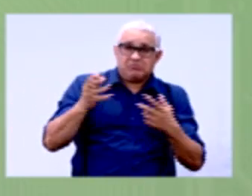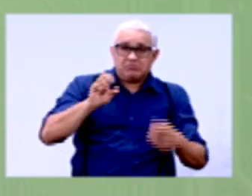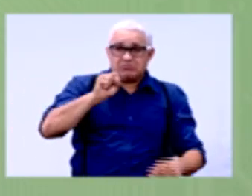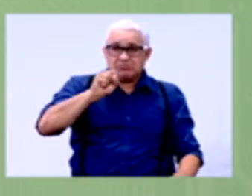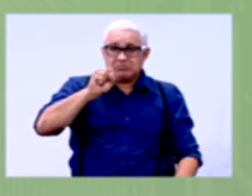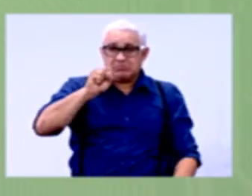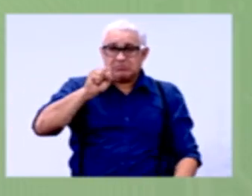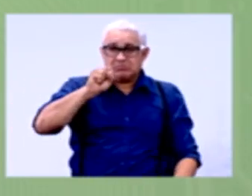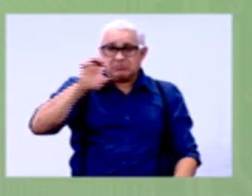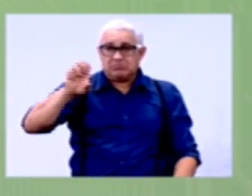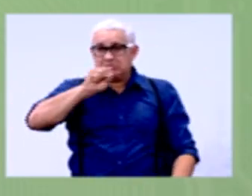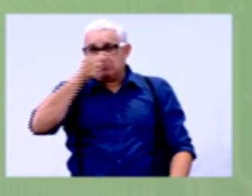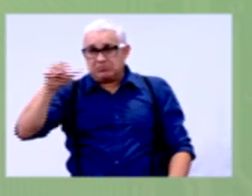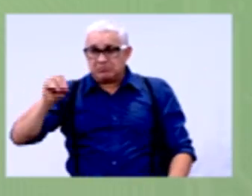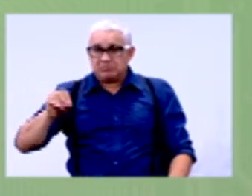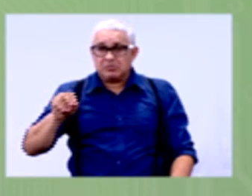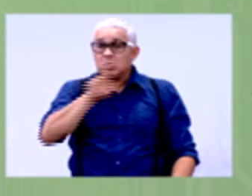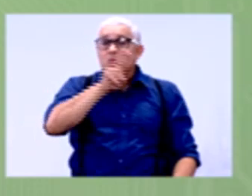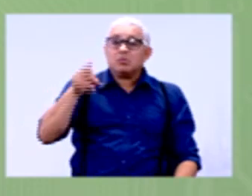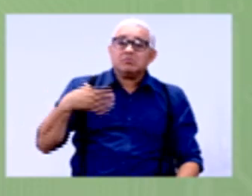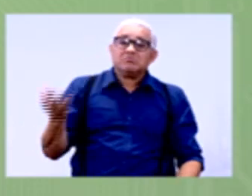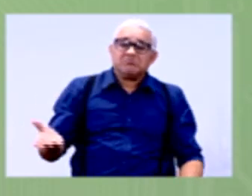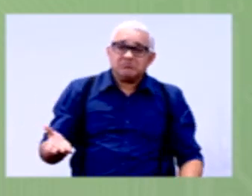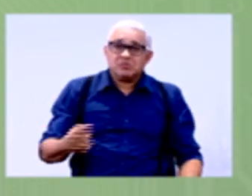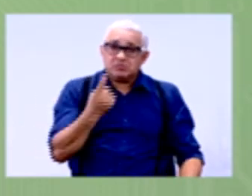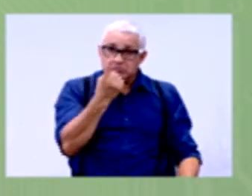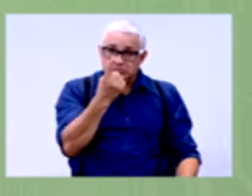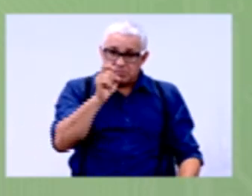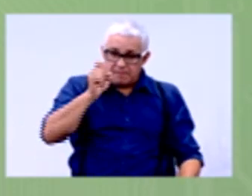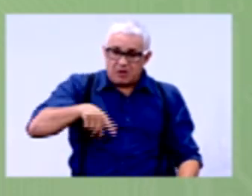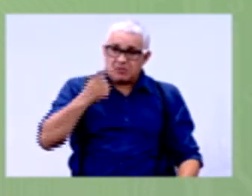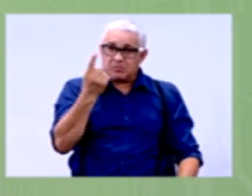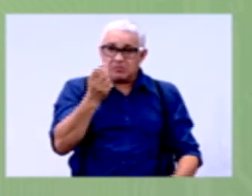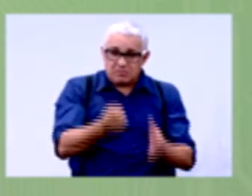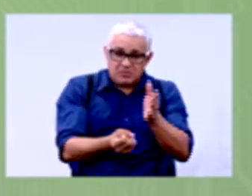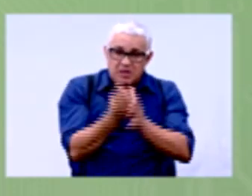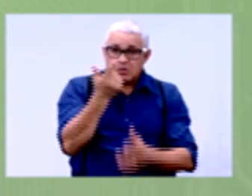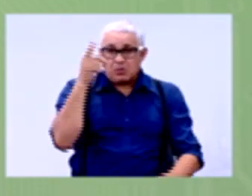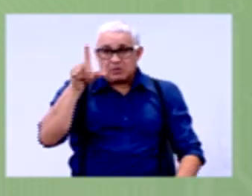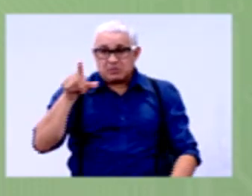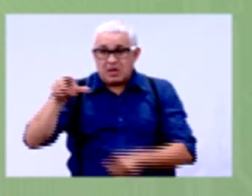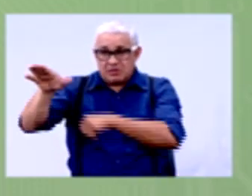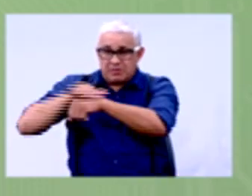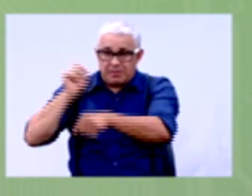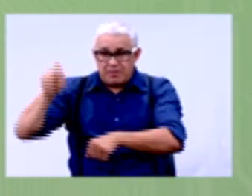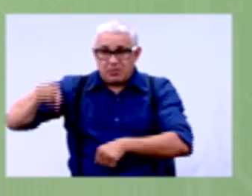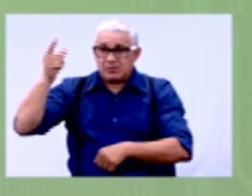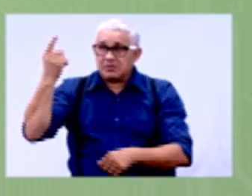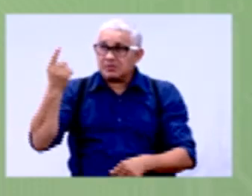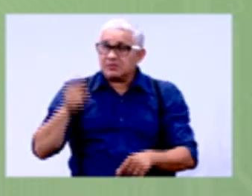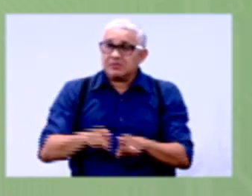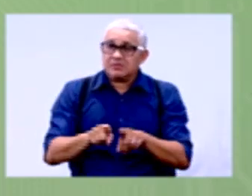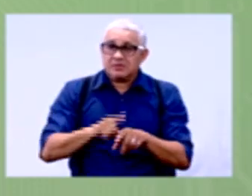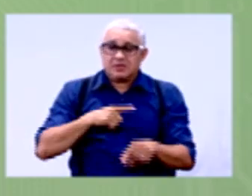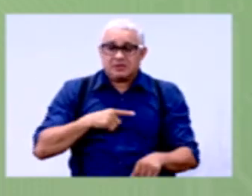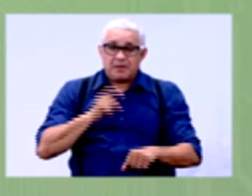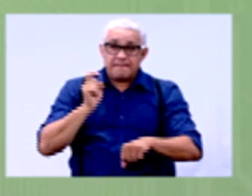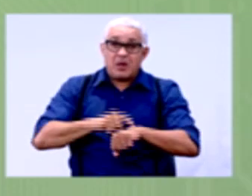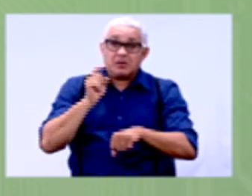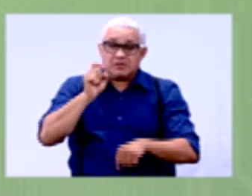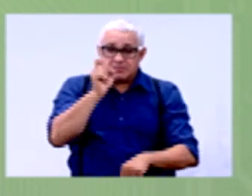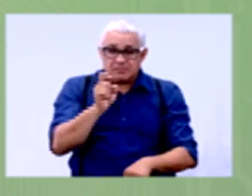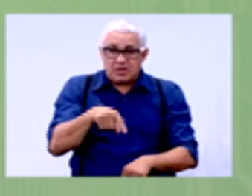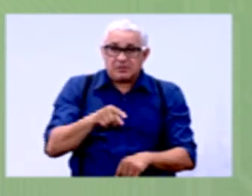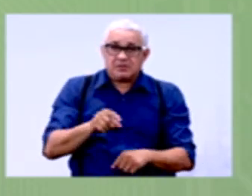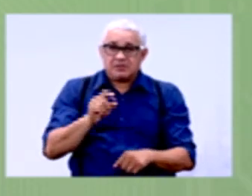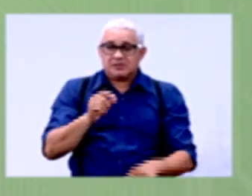nós temos dois botões aqui, né? Um para criar e outro para chamar a sessão, né? Então no momento que esse botão